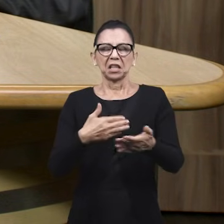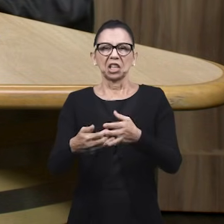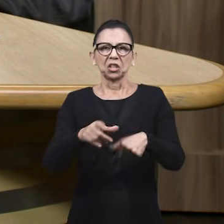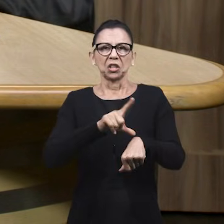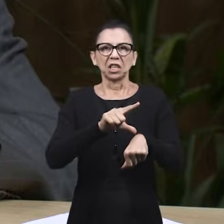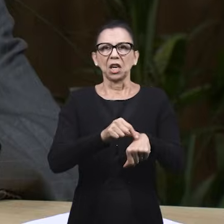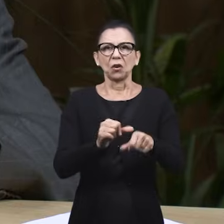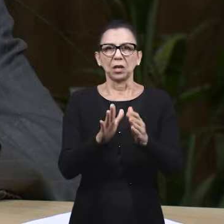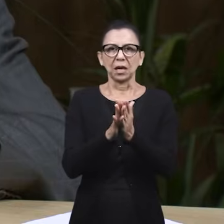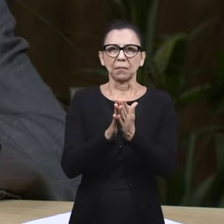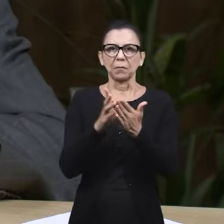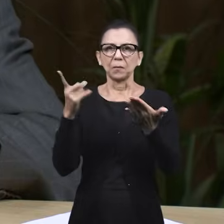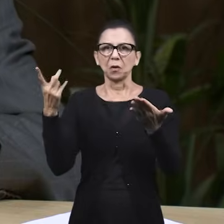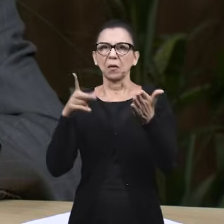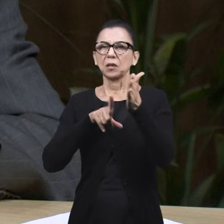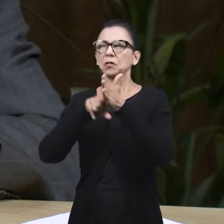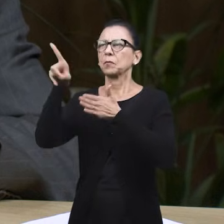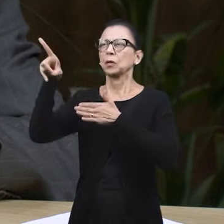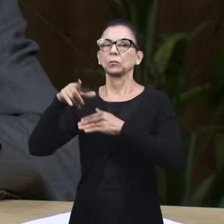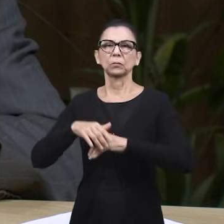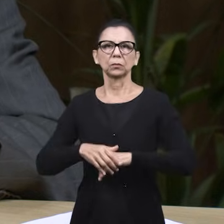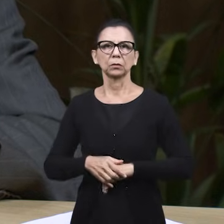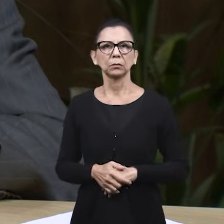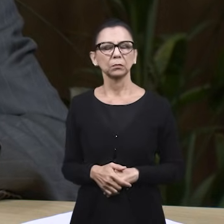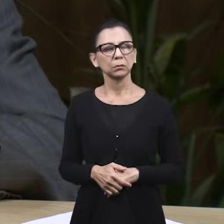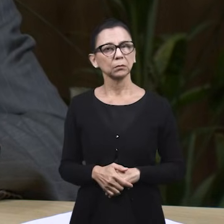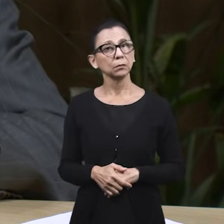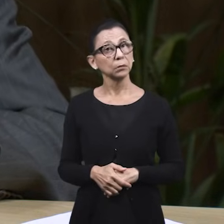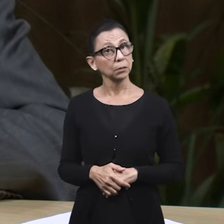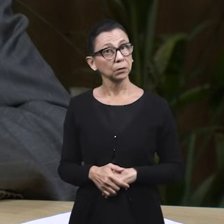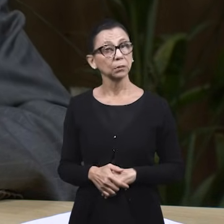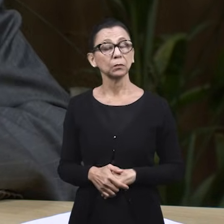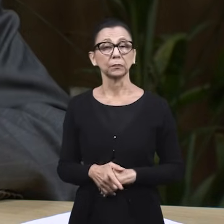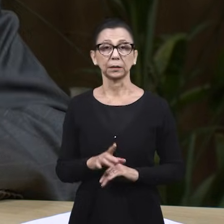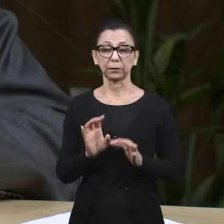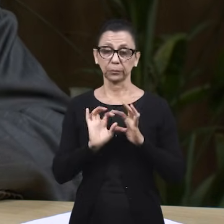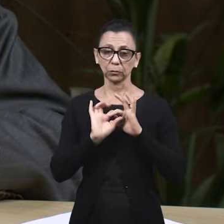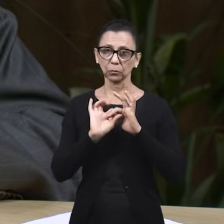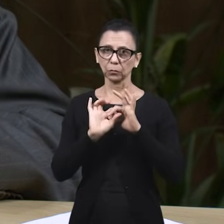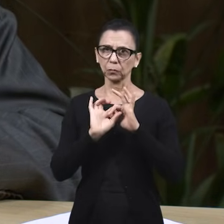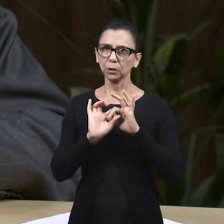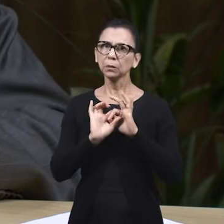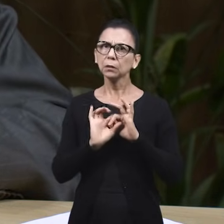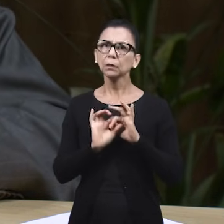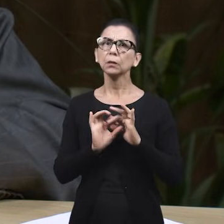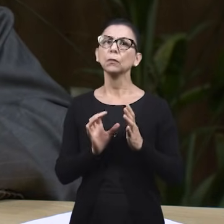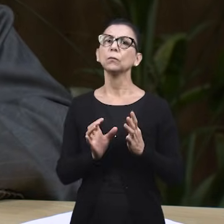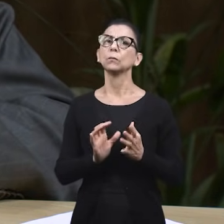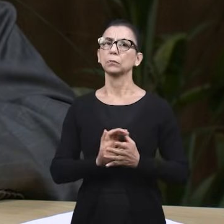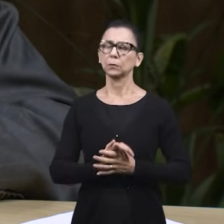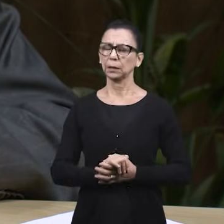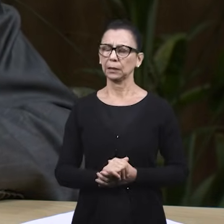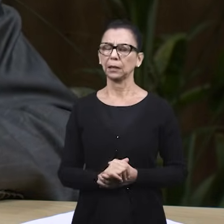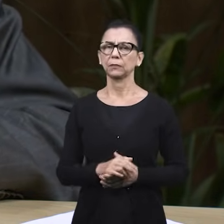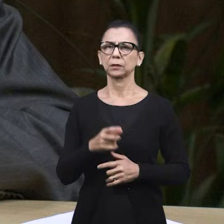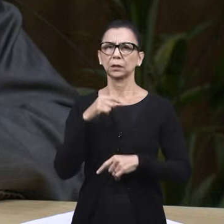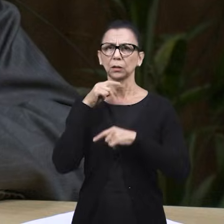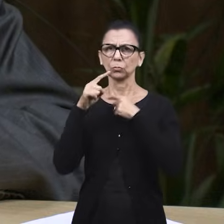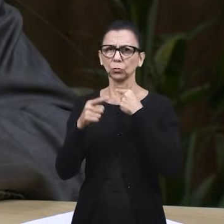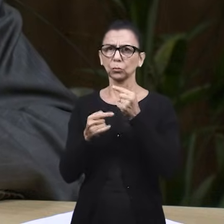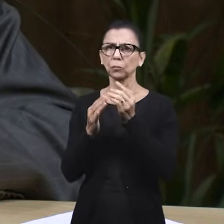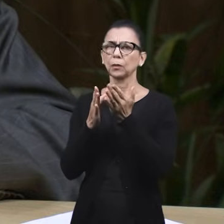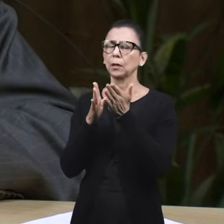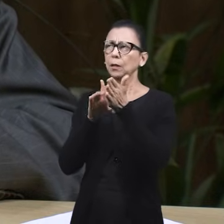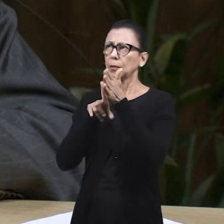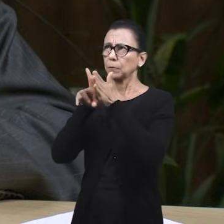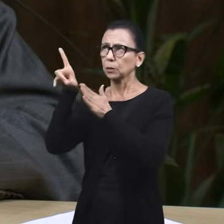palavra, consulta a palavra é buscar uma resposta de Deus na palavra. Resposta essa que você precisa estar em comunhão para